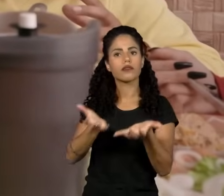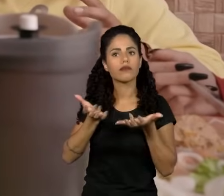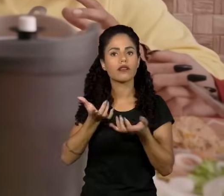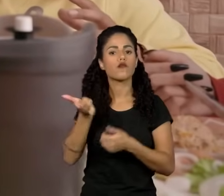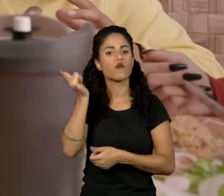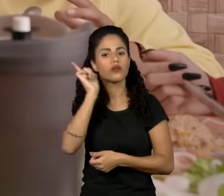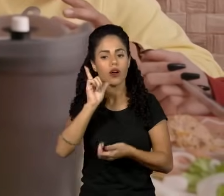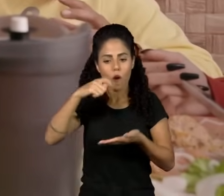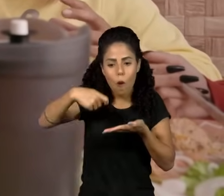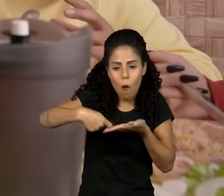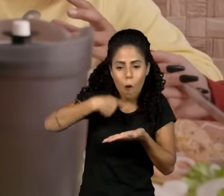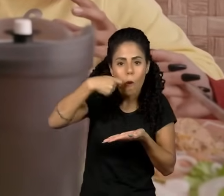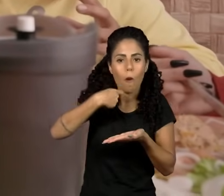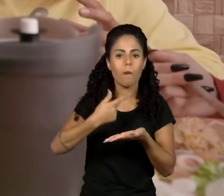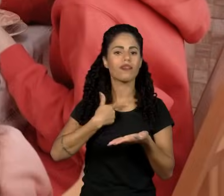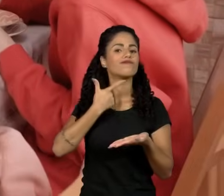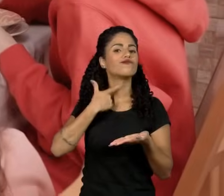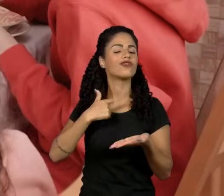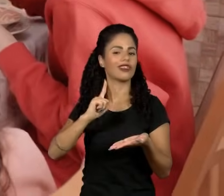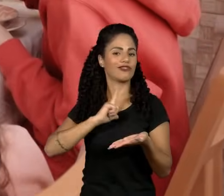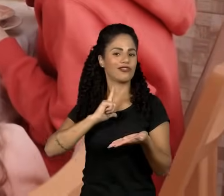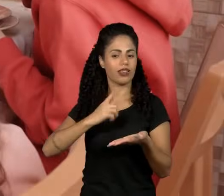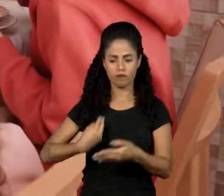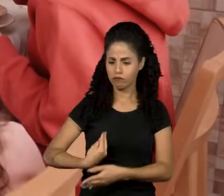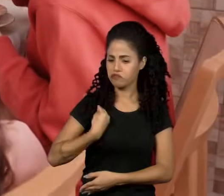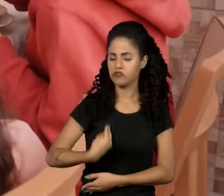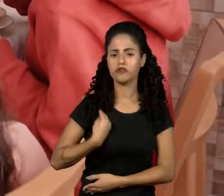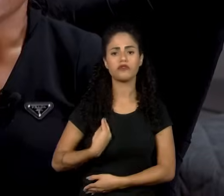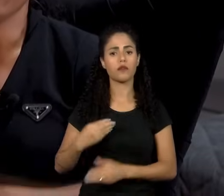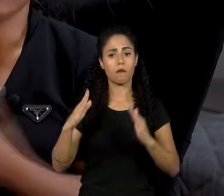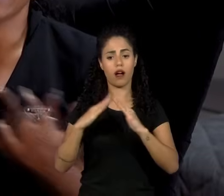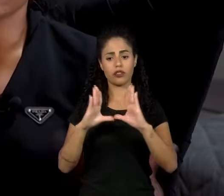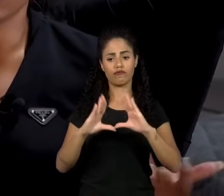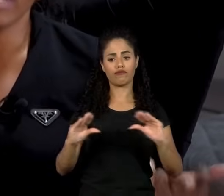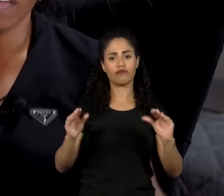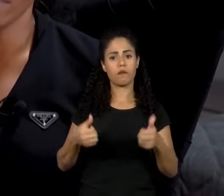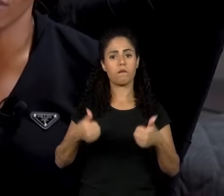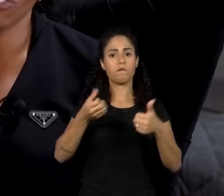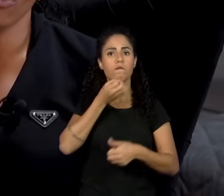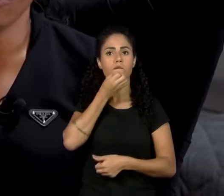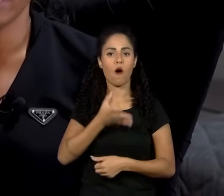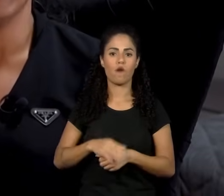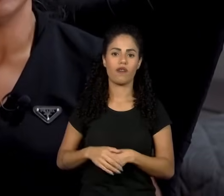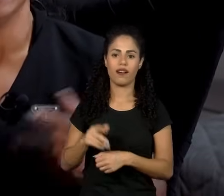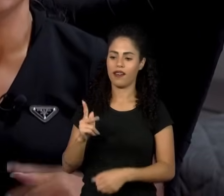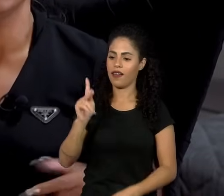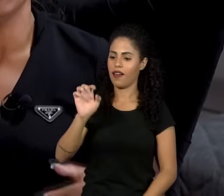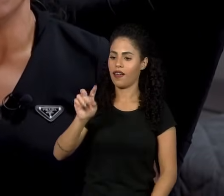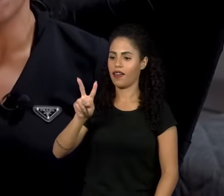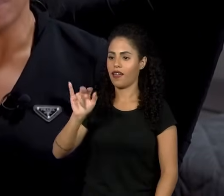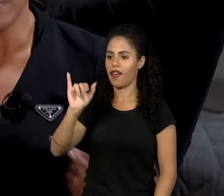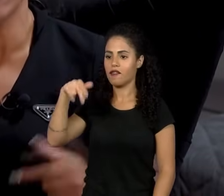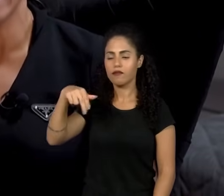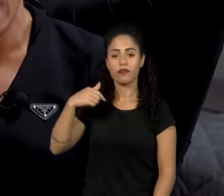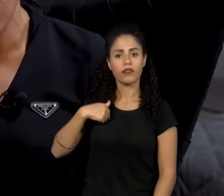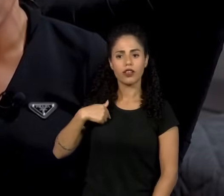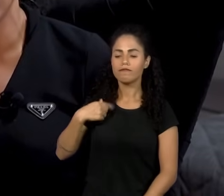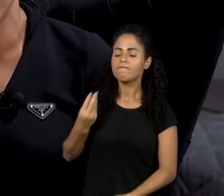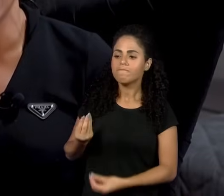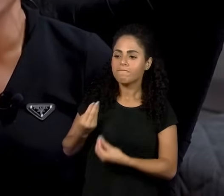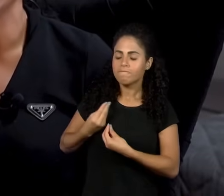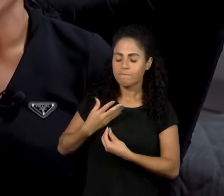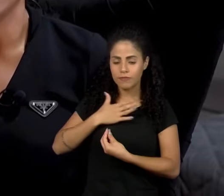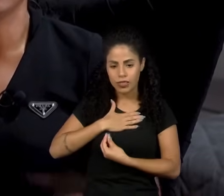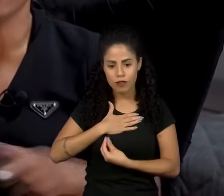consegue comer o que a gente quer comer, a gente consegue viver numa boa casa. É o legado que o Kevin deixou, é o legado que eu, como mãe do Kevin,